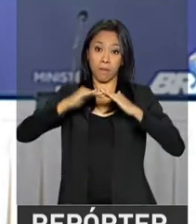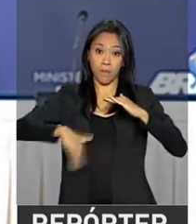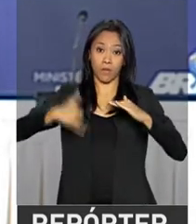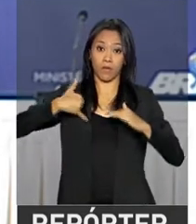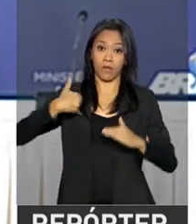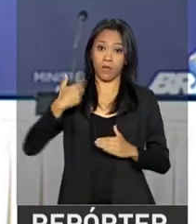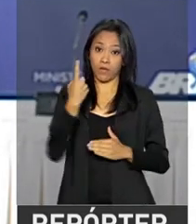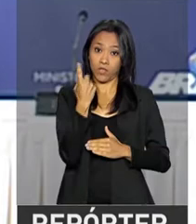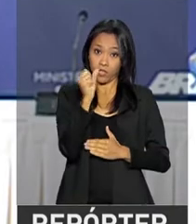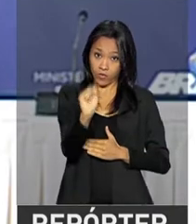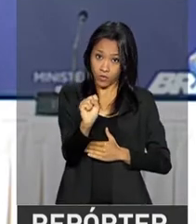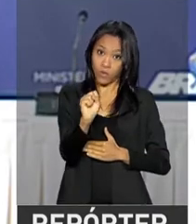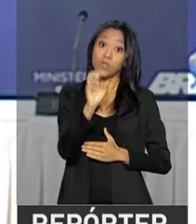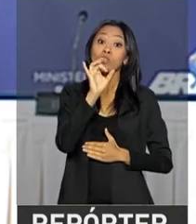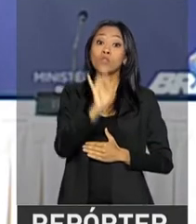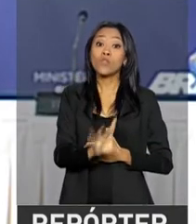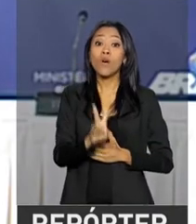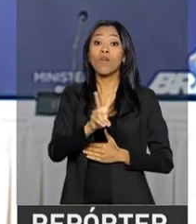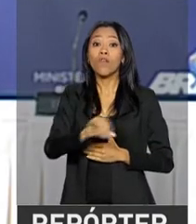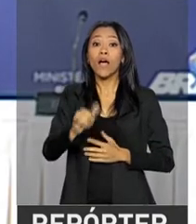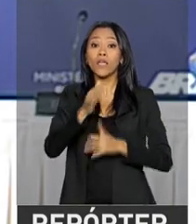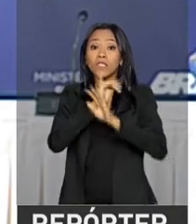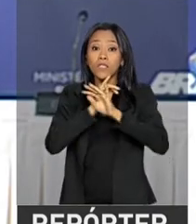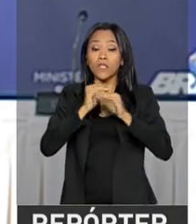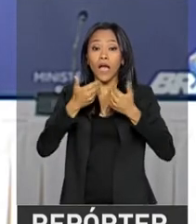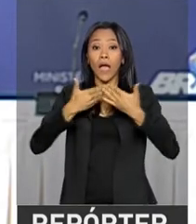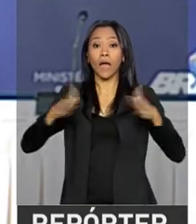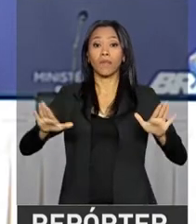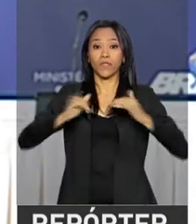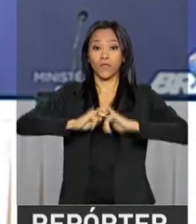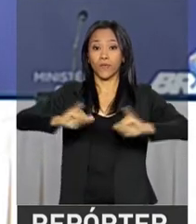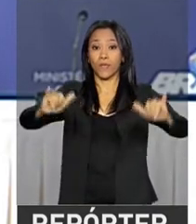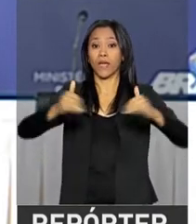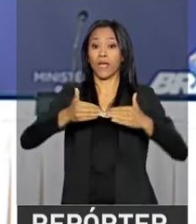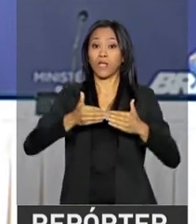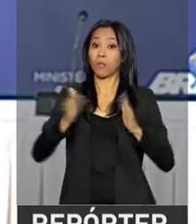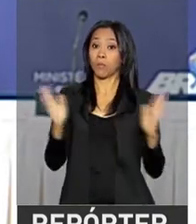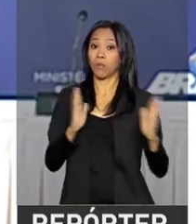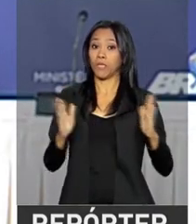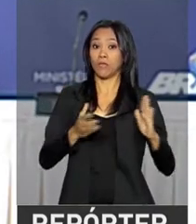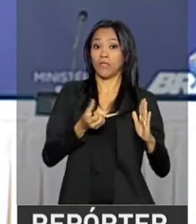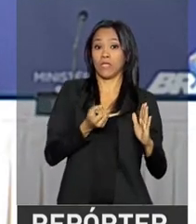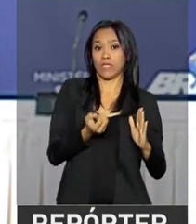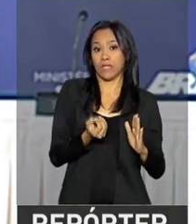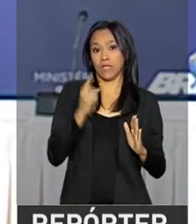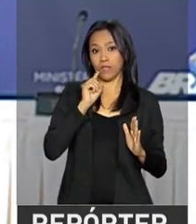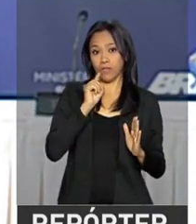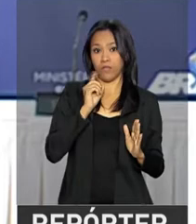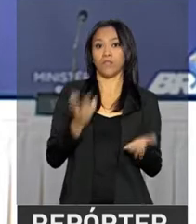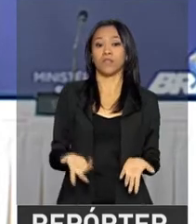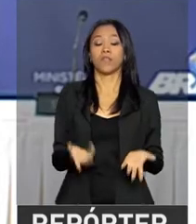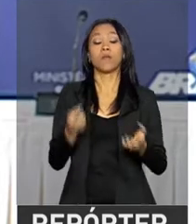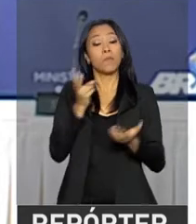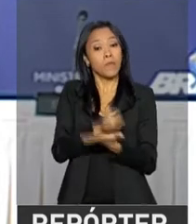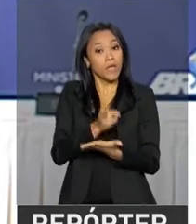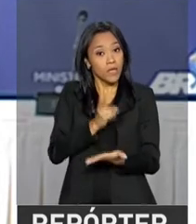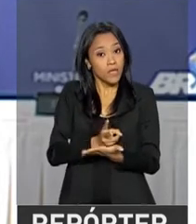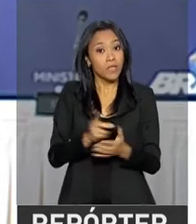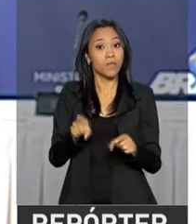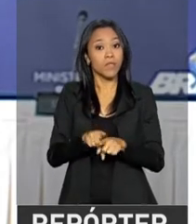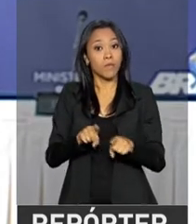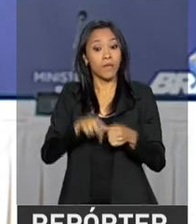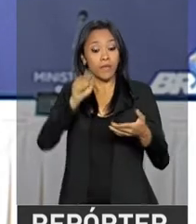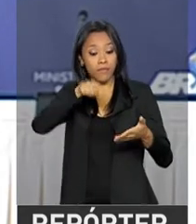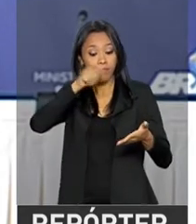esse resultado só vai estar disponível daqui a 60 dias o mesmo ocorre com a liberação do espelho da correção